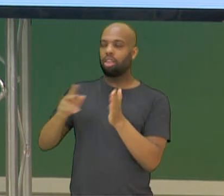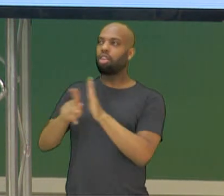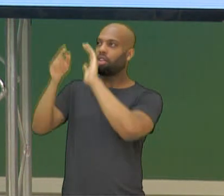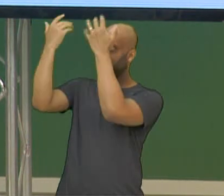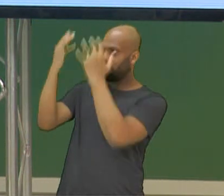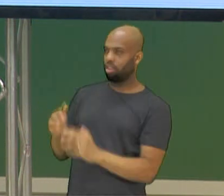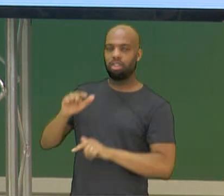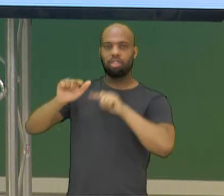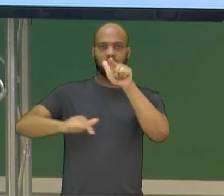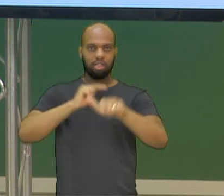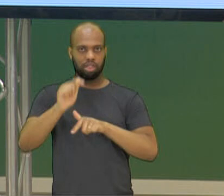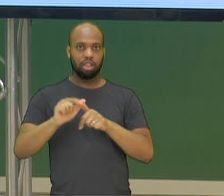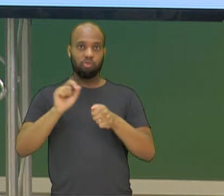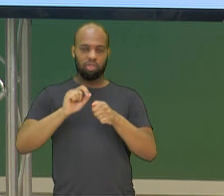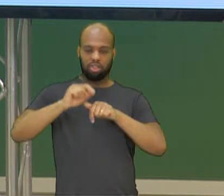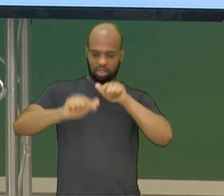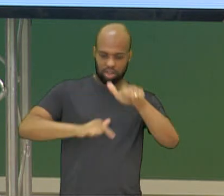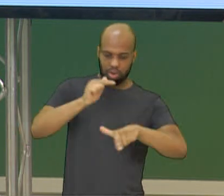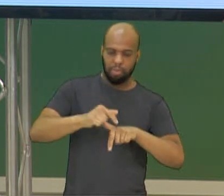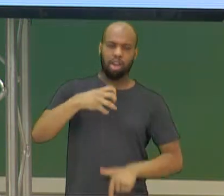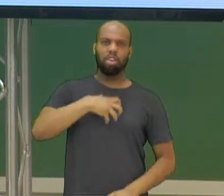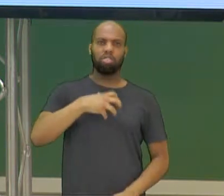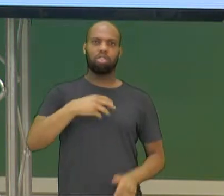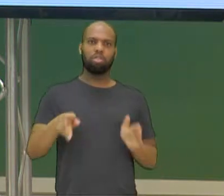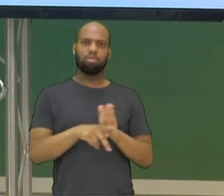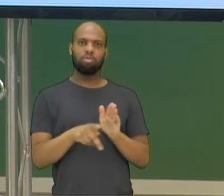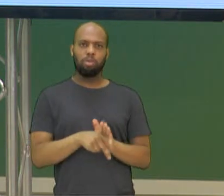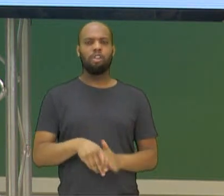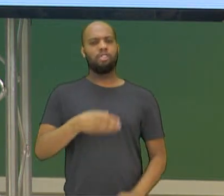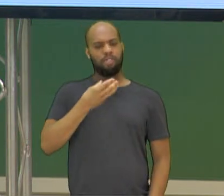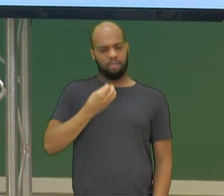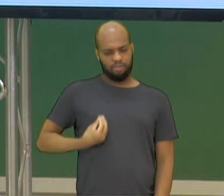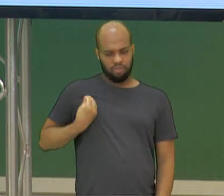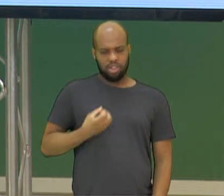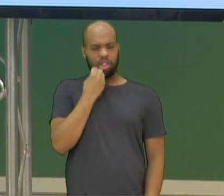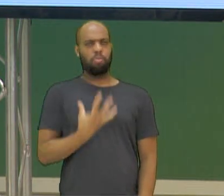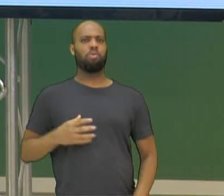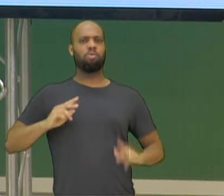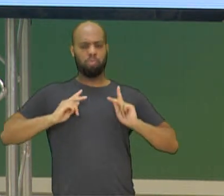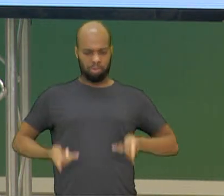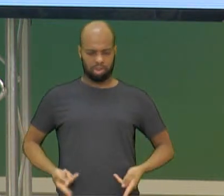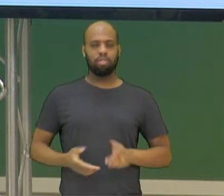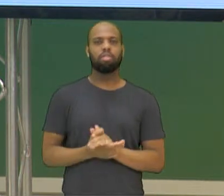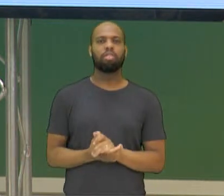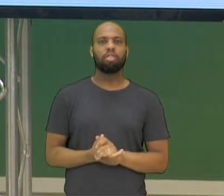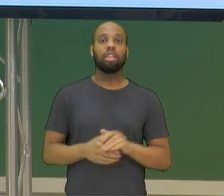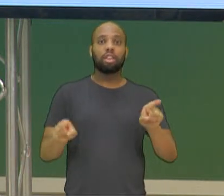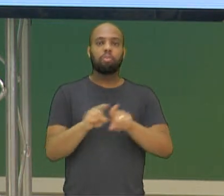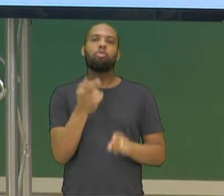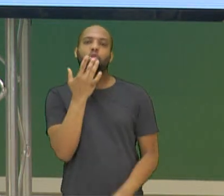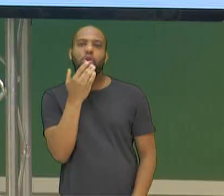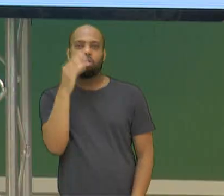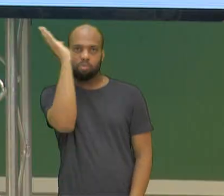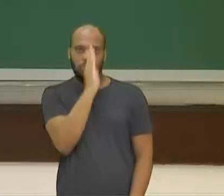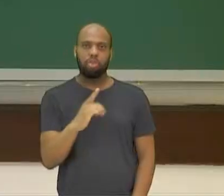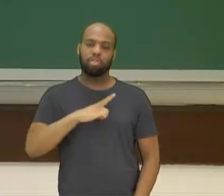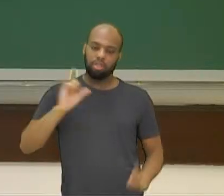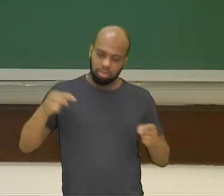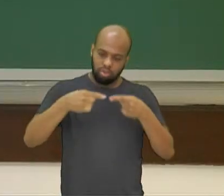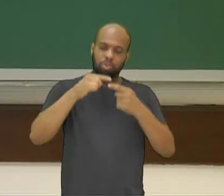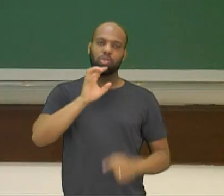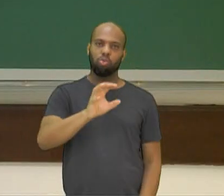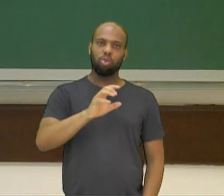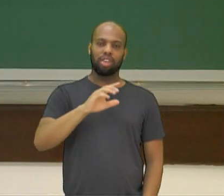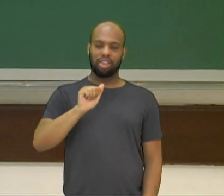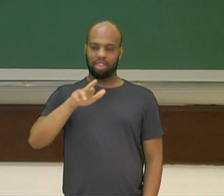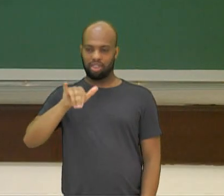do trabalho. Colocar o trabalho como dignificar o homem. E a Aquarela do Brasil, ela vai de encontro, que vai, né, dar para